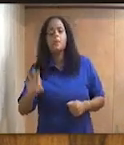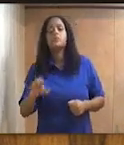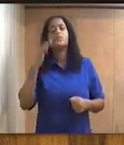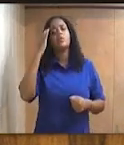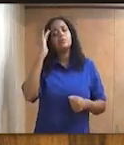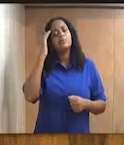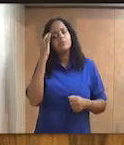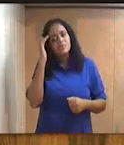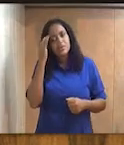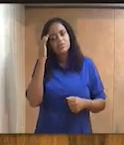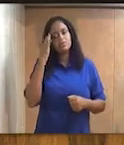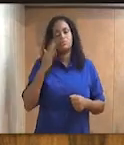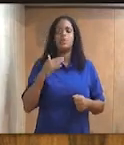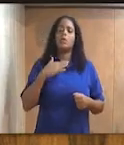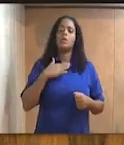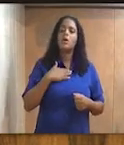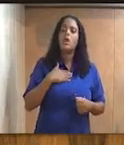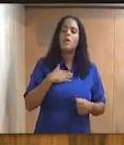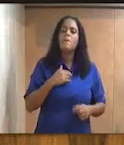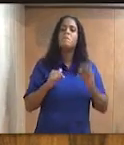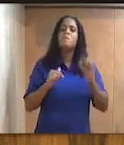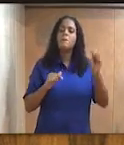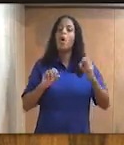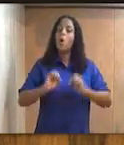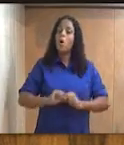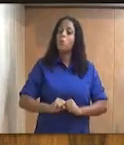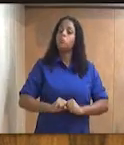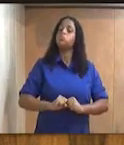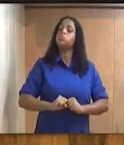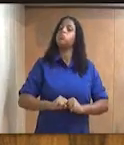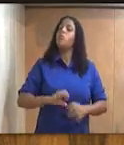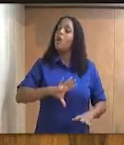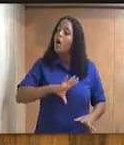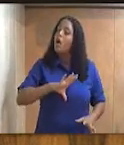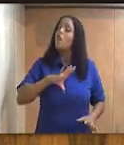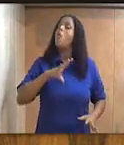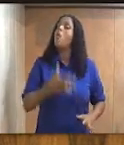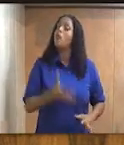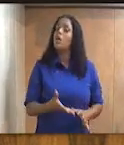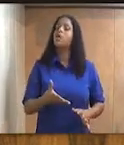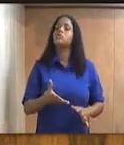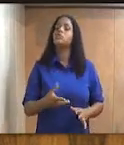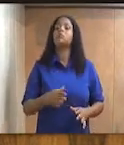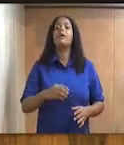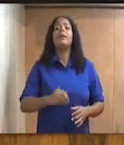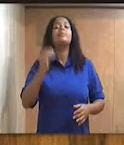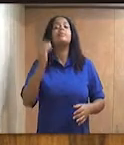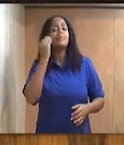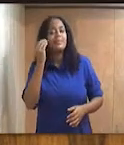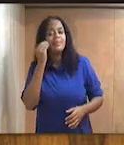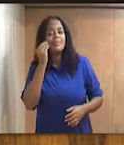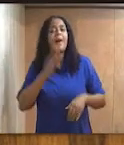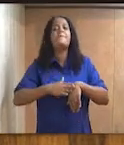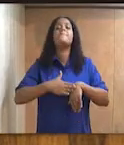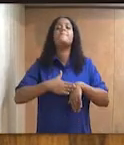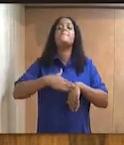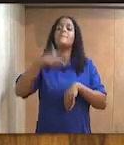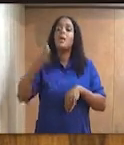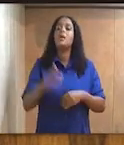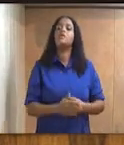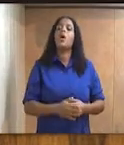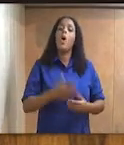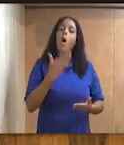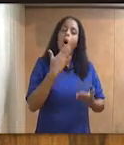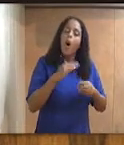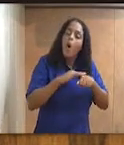eu esgotei o pequeno esforço que a gente teve de tentar ao máximo um diálogo